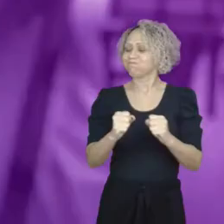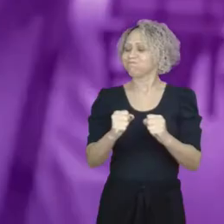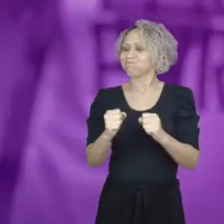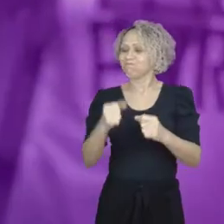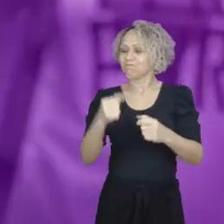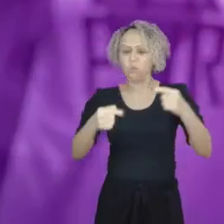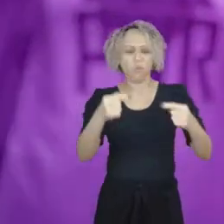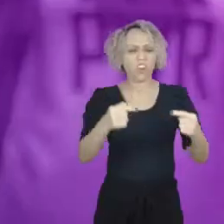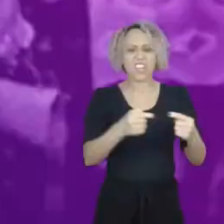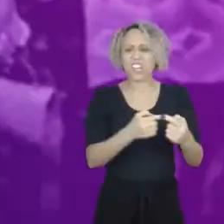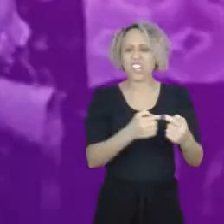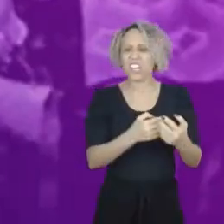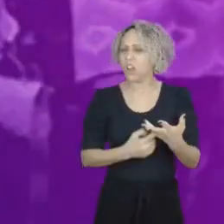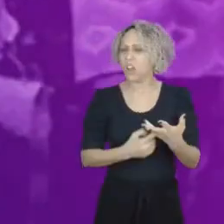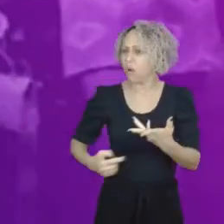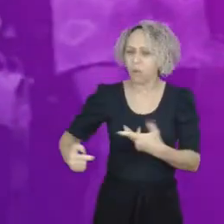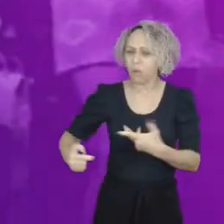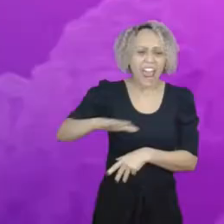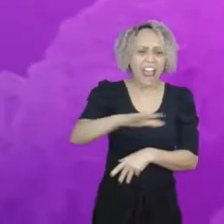poder.